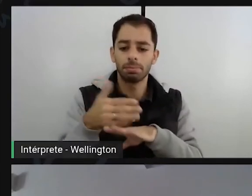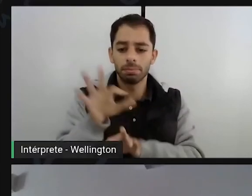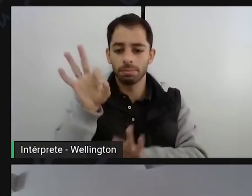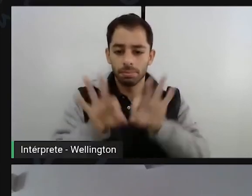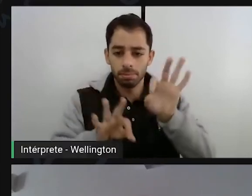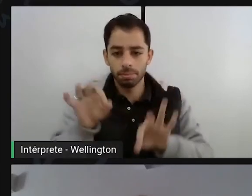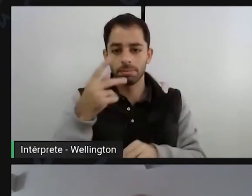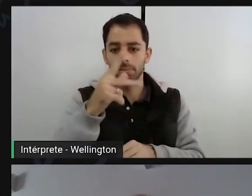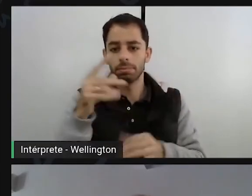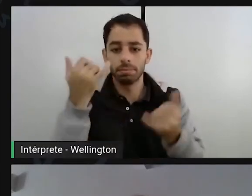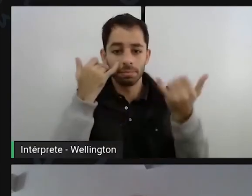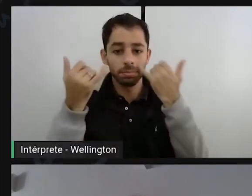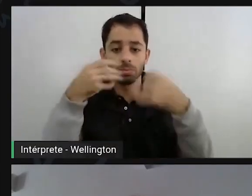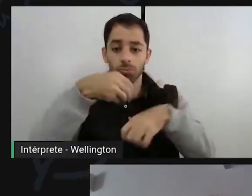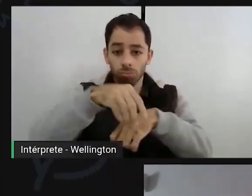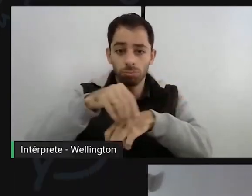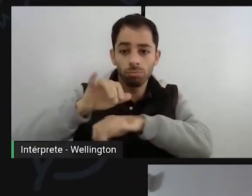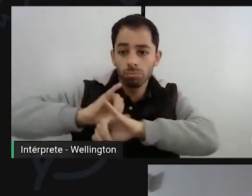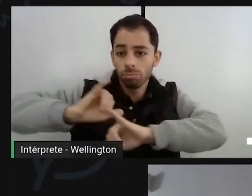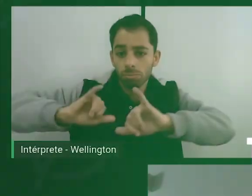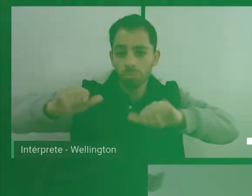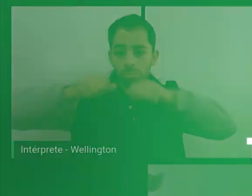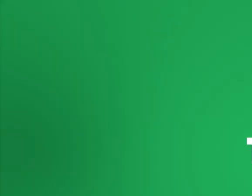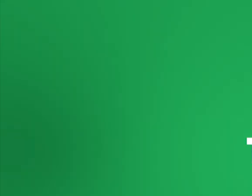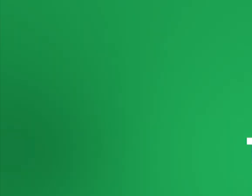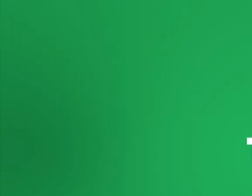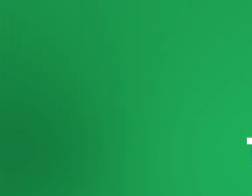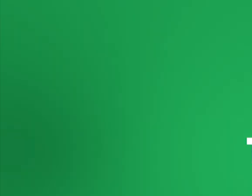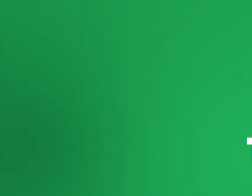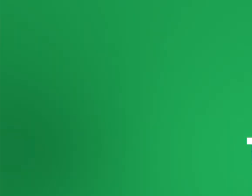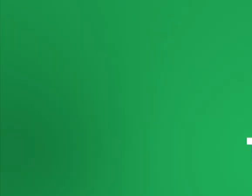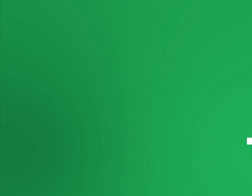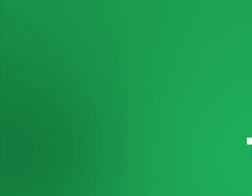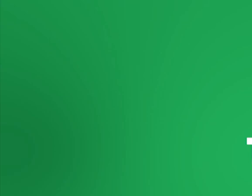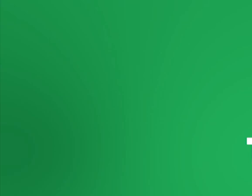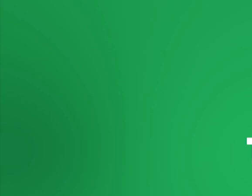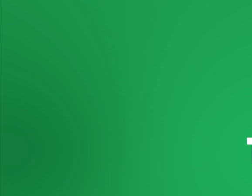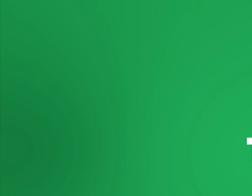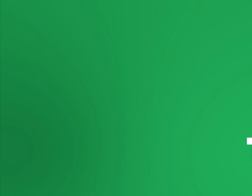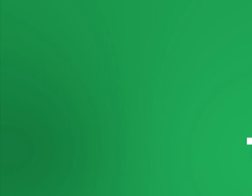suas informações divulguem elas e publiquem ela é